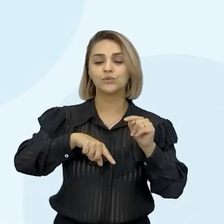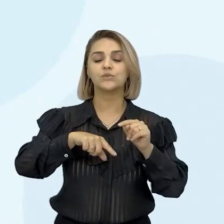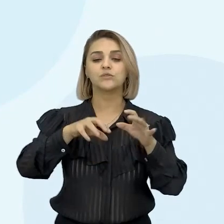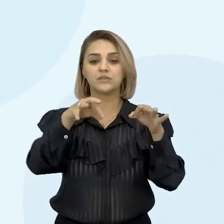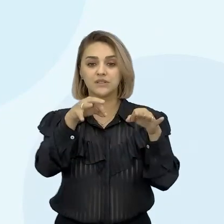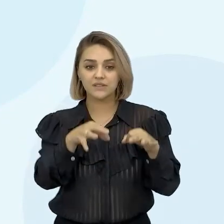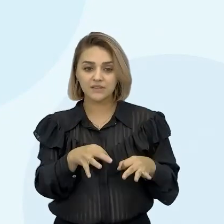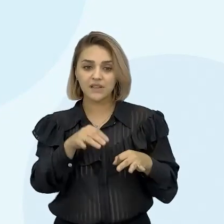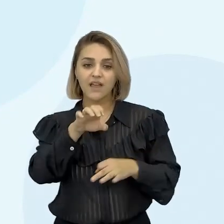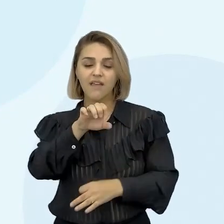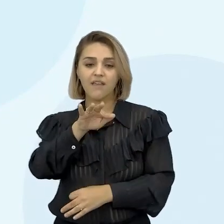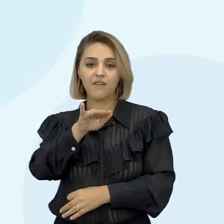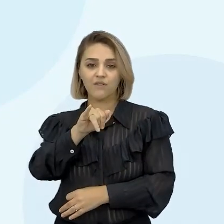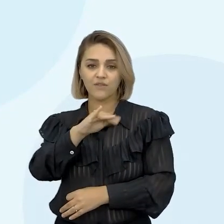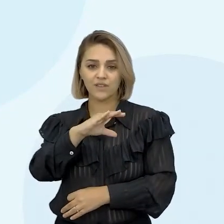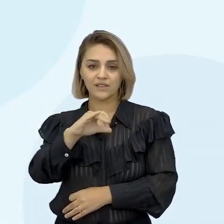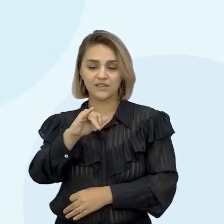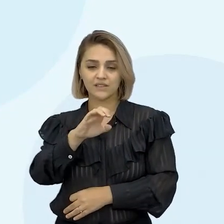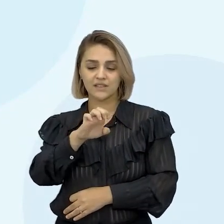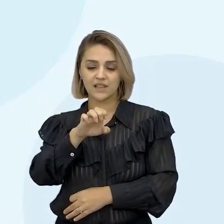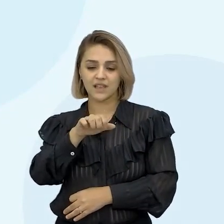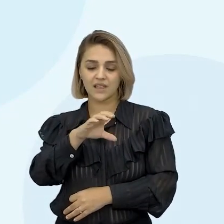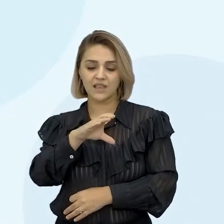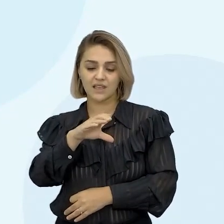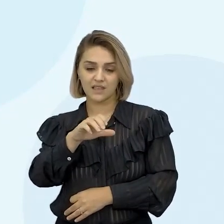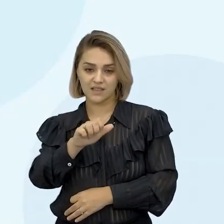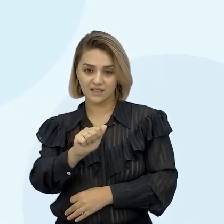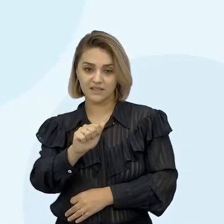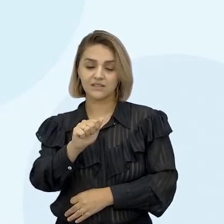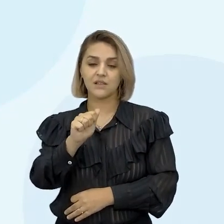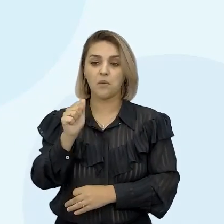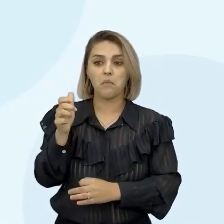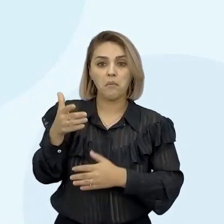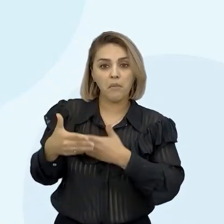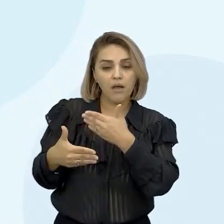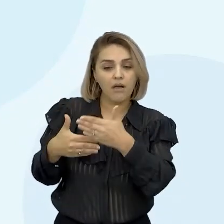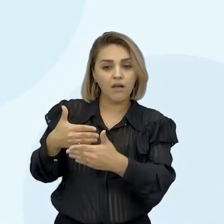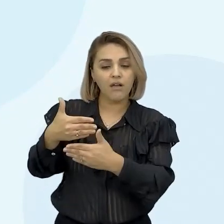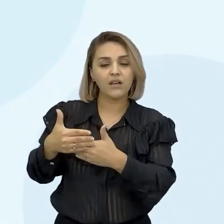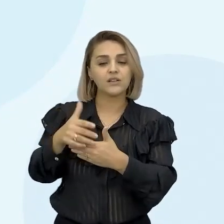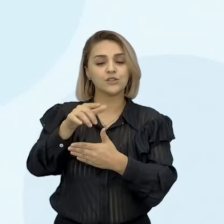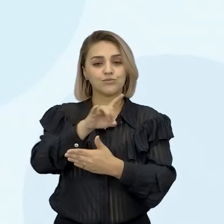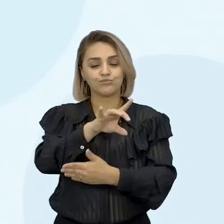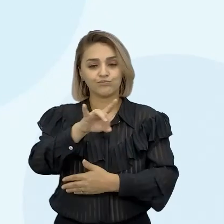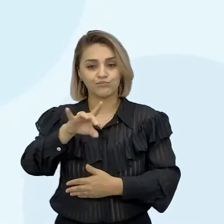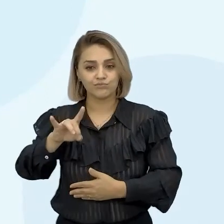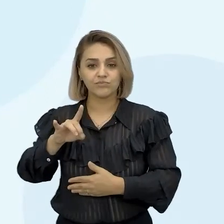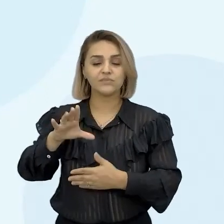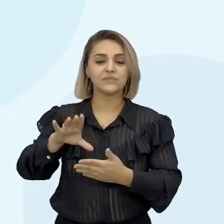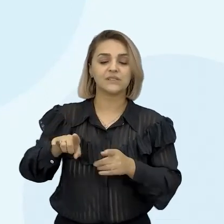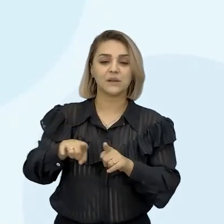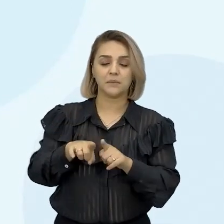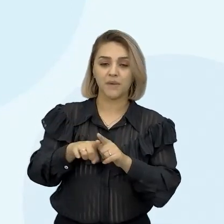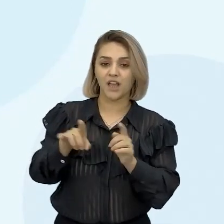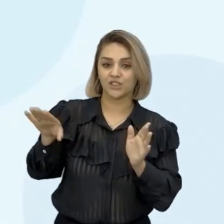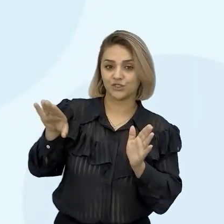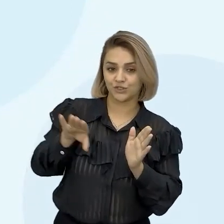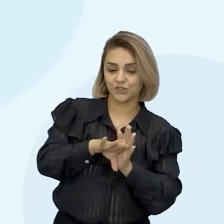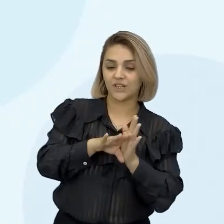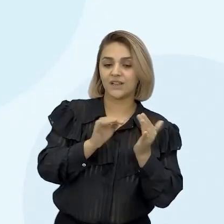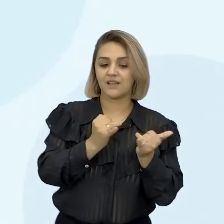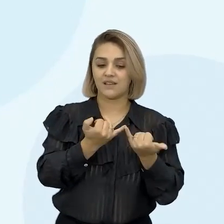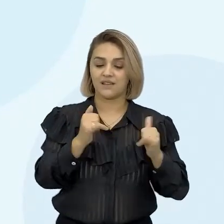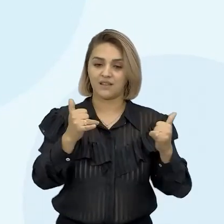ao produto das deficiências das etapas individuais a entrada de energia que não se transforma em trabalho útil